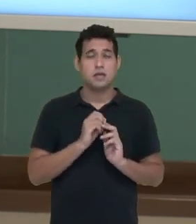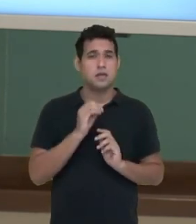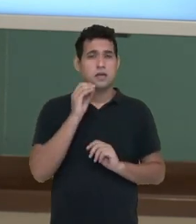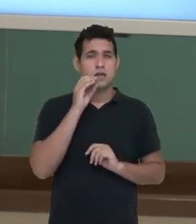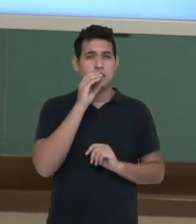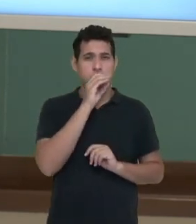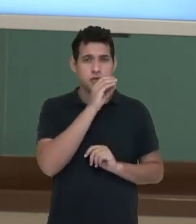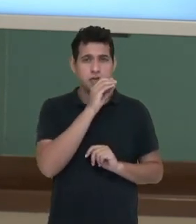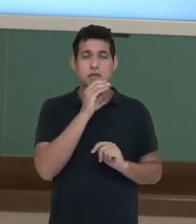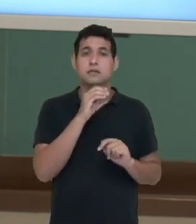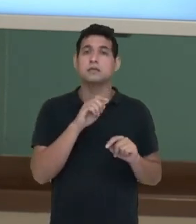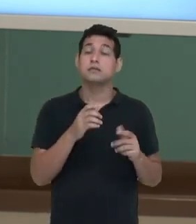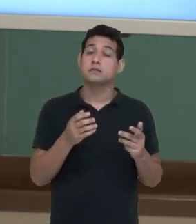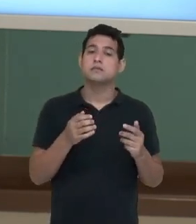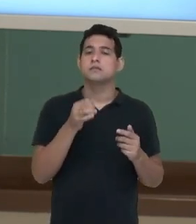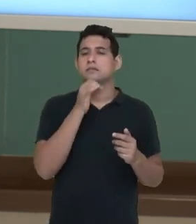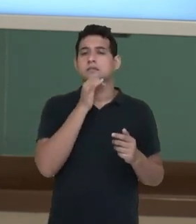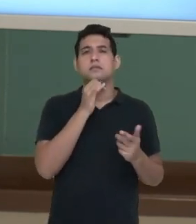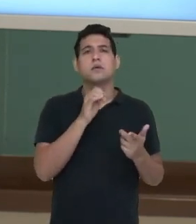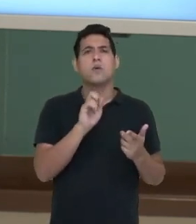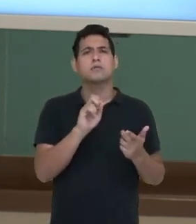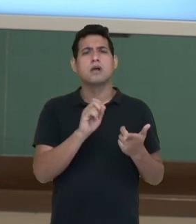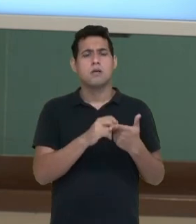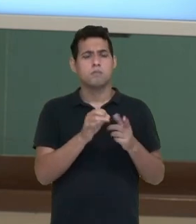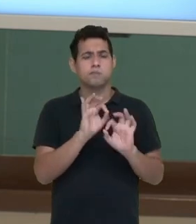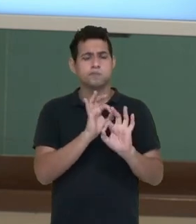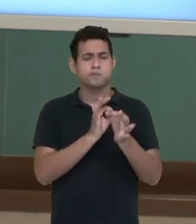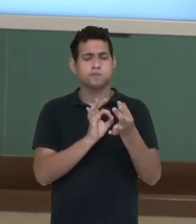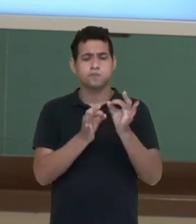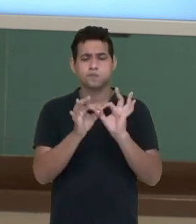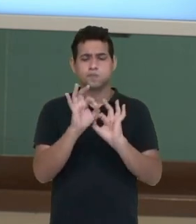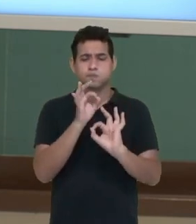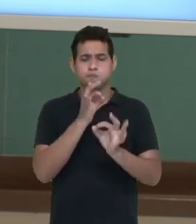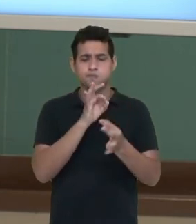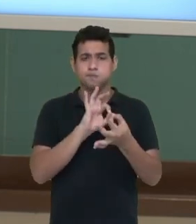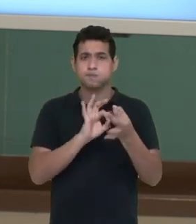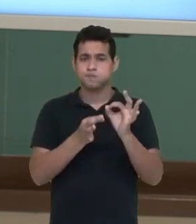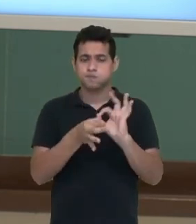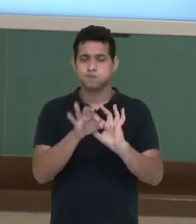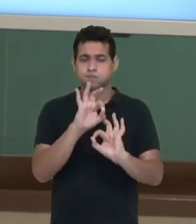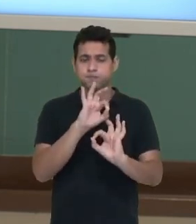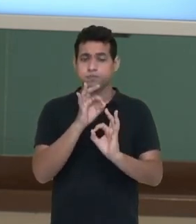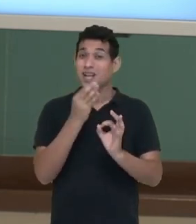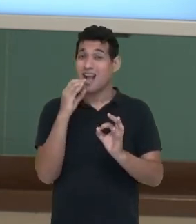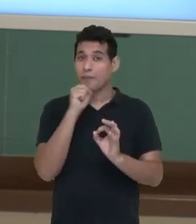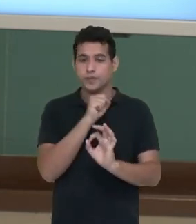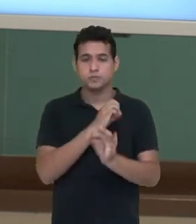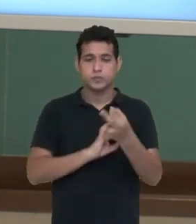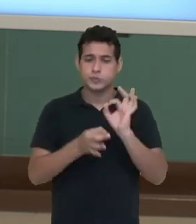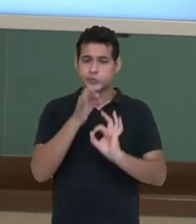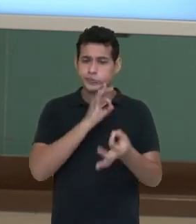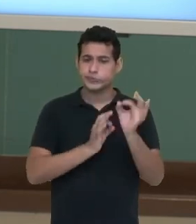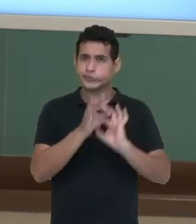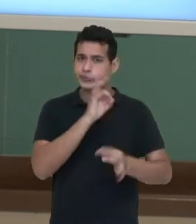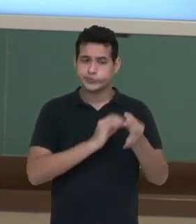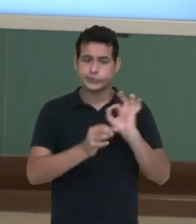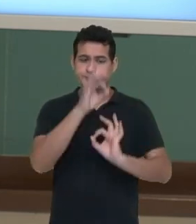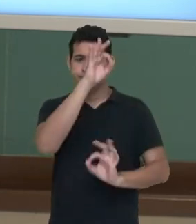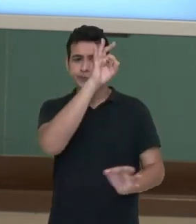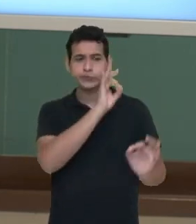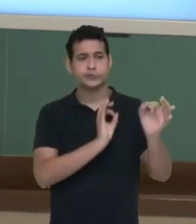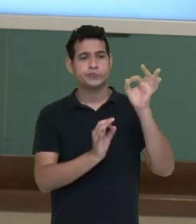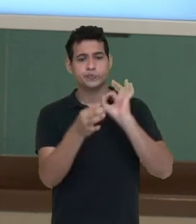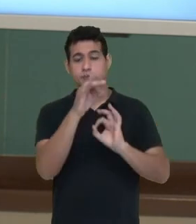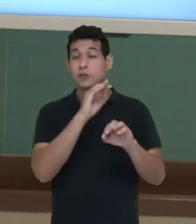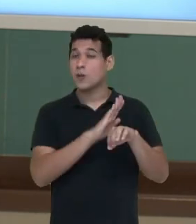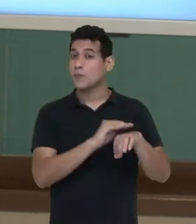temperatura, ou seja, quando as partículas estão em maior movimento, maior agitação, maior vai ser a